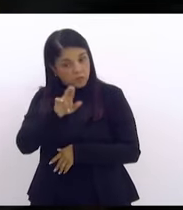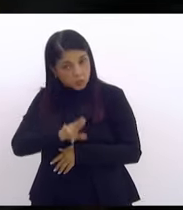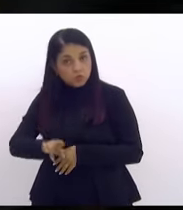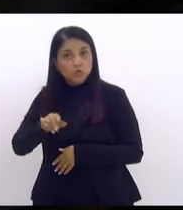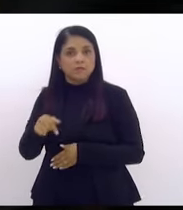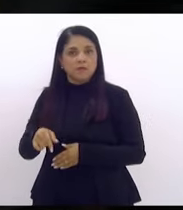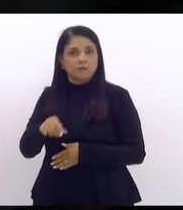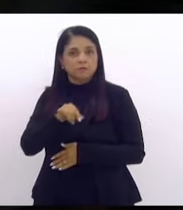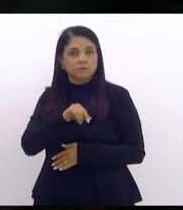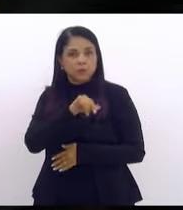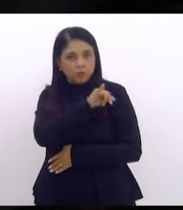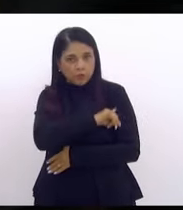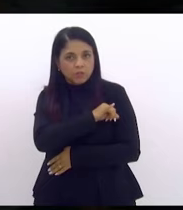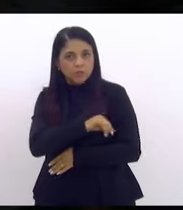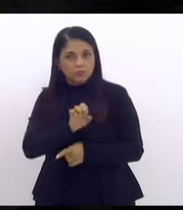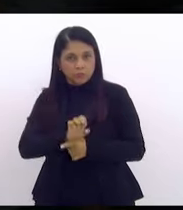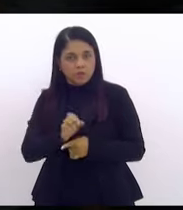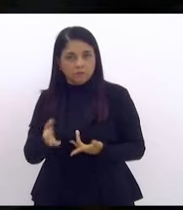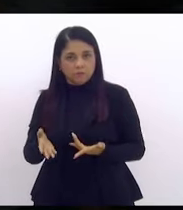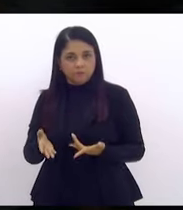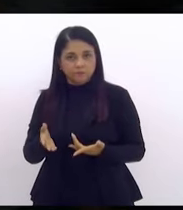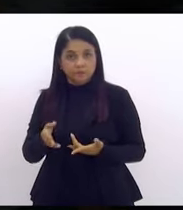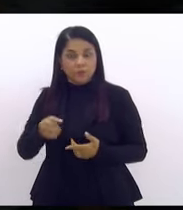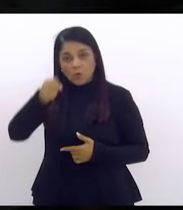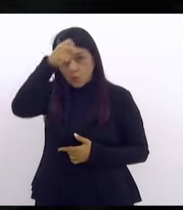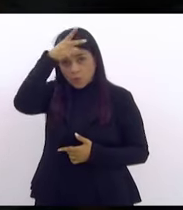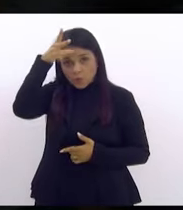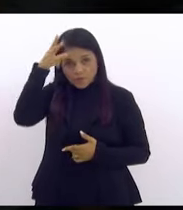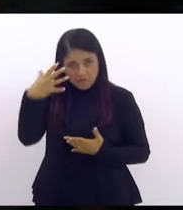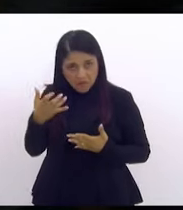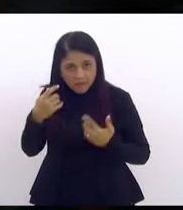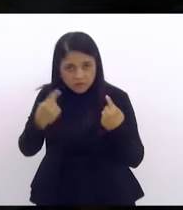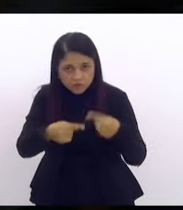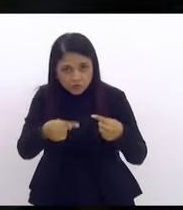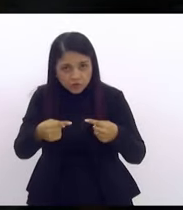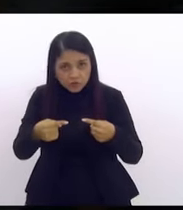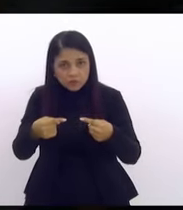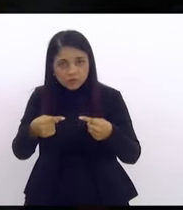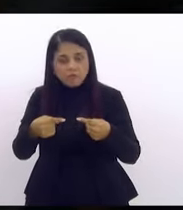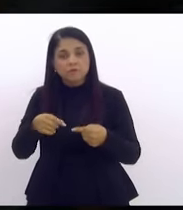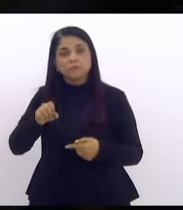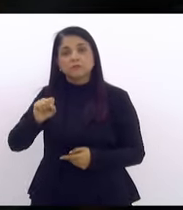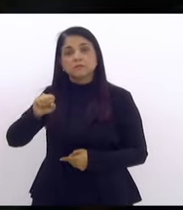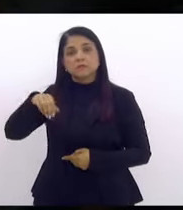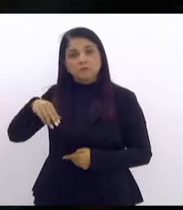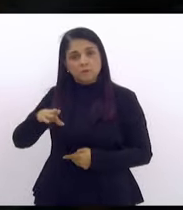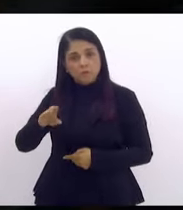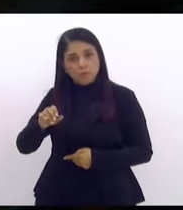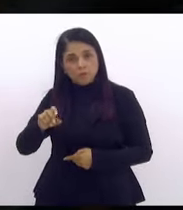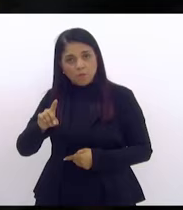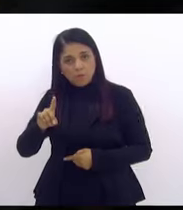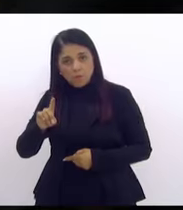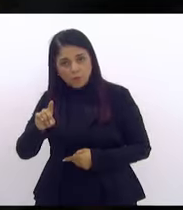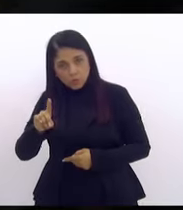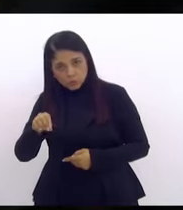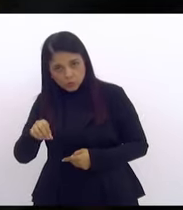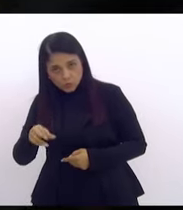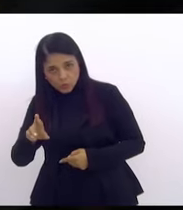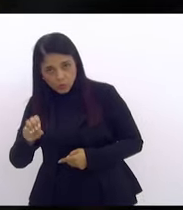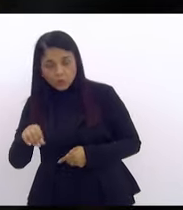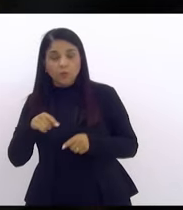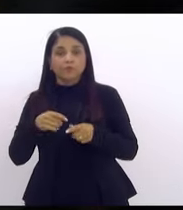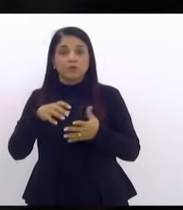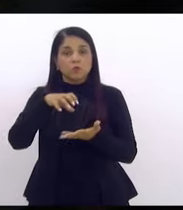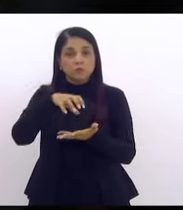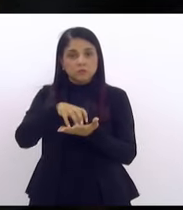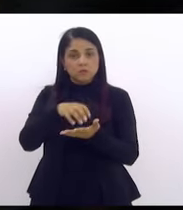Janeiro. O prefeito quer discutir? Vamos discutir o sambódromo, vamos discutir o centro administrativo